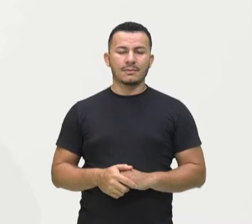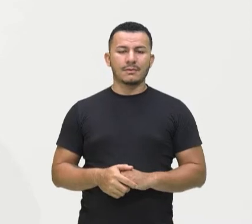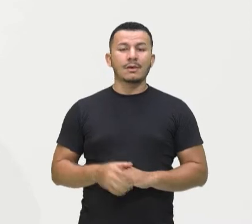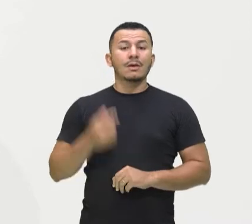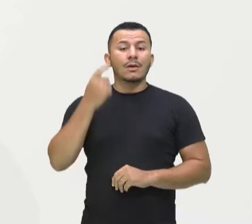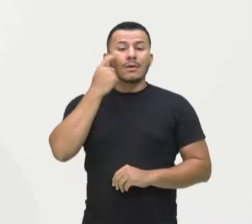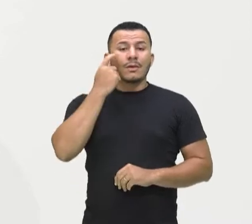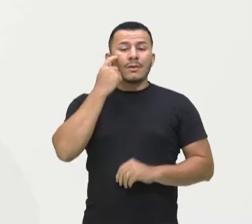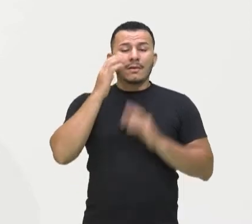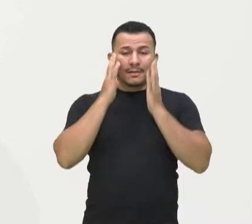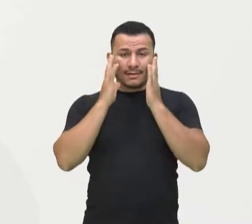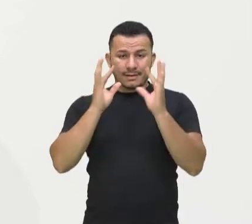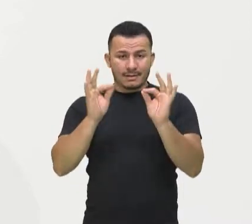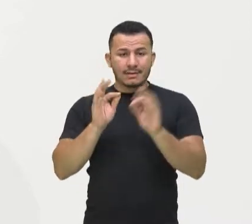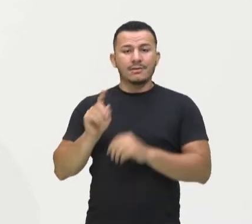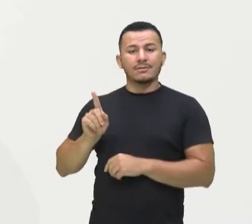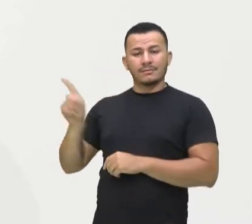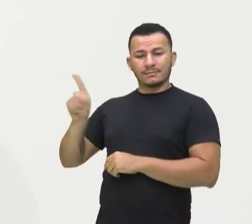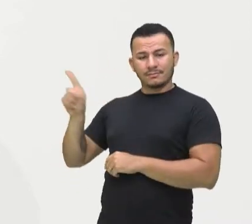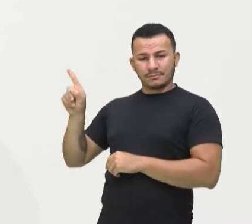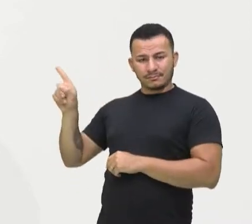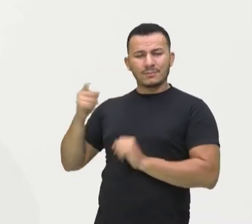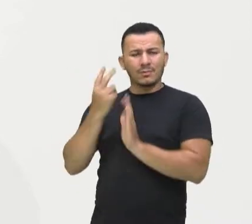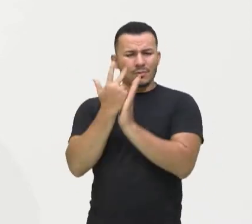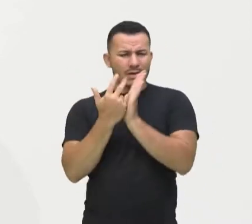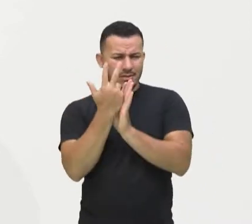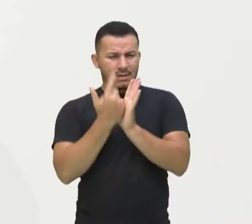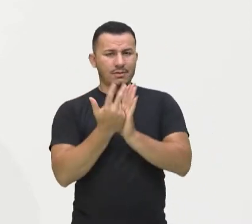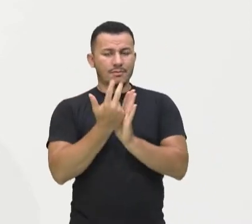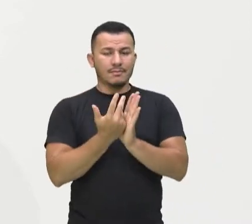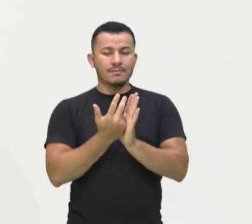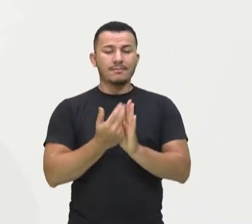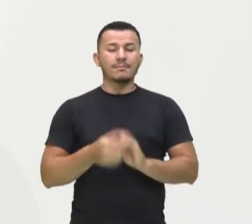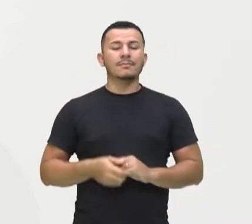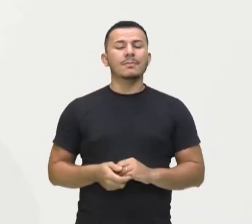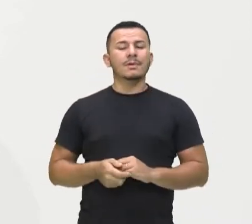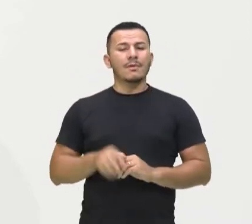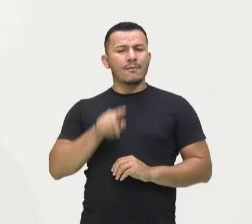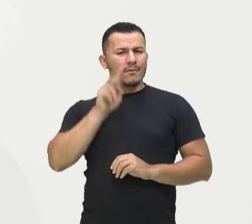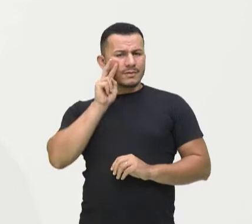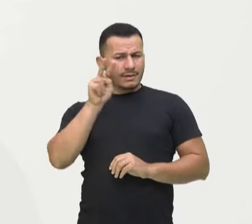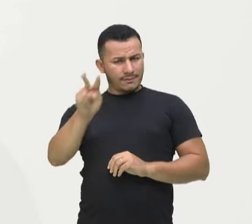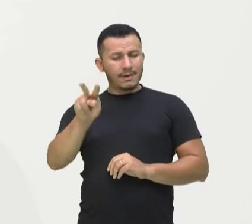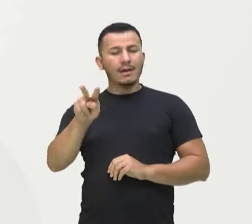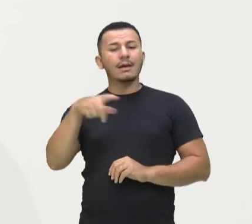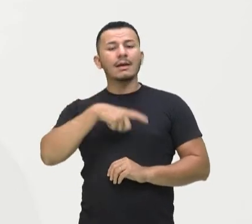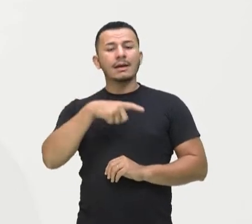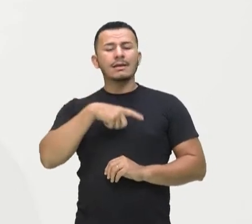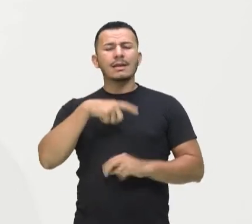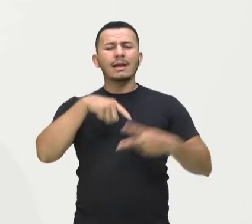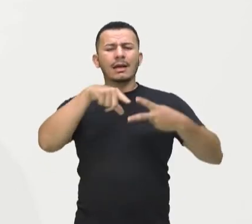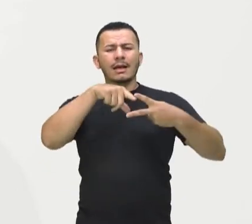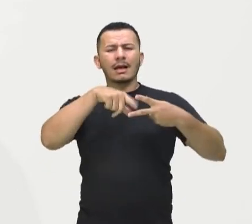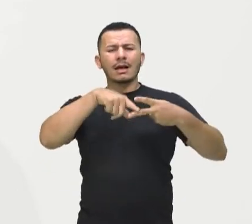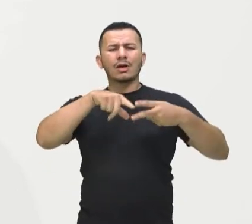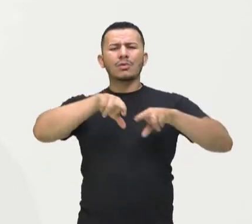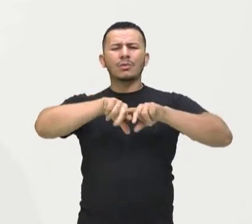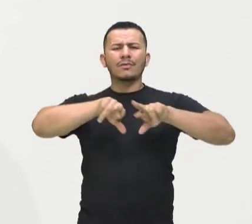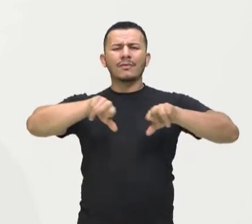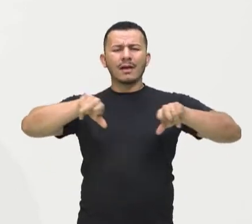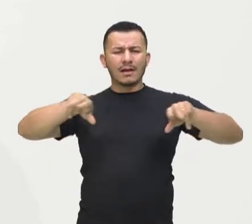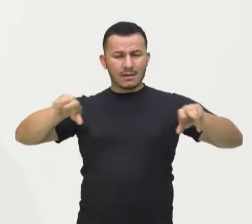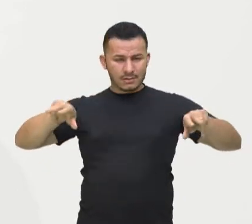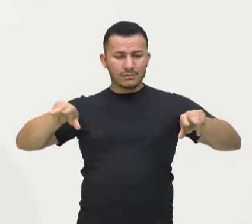Observe aí, ó, no polígono que o professor trouxe para você, ó. Há de você perceber, ó, que nós temos vários ângulos suplementares